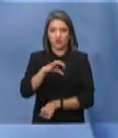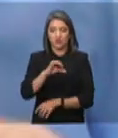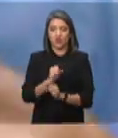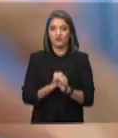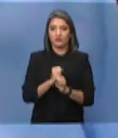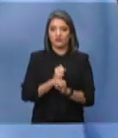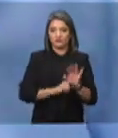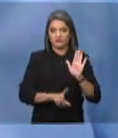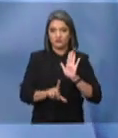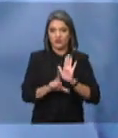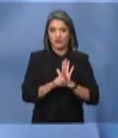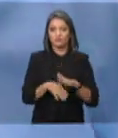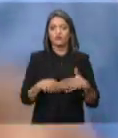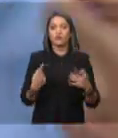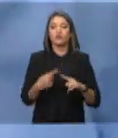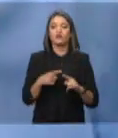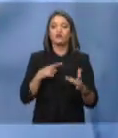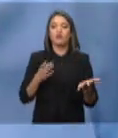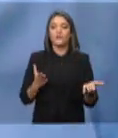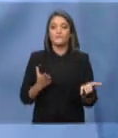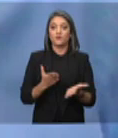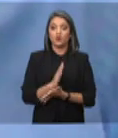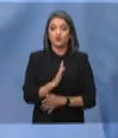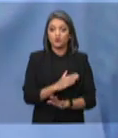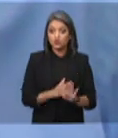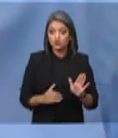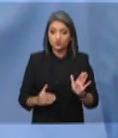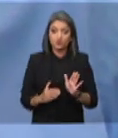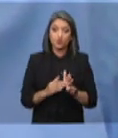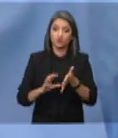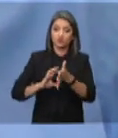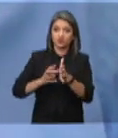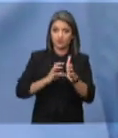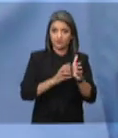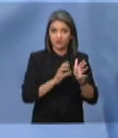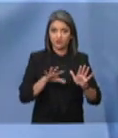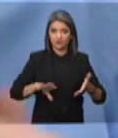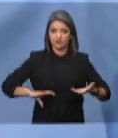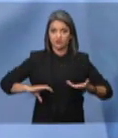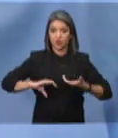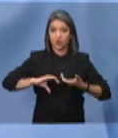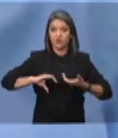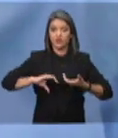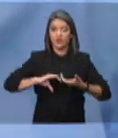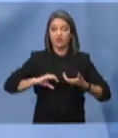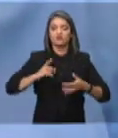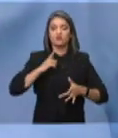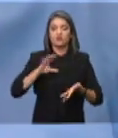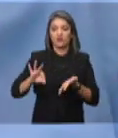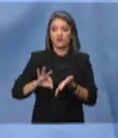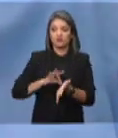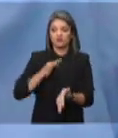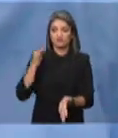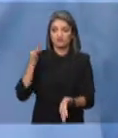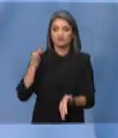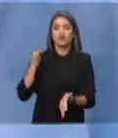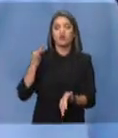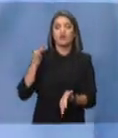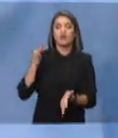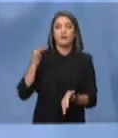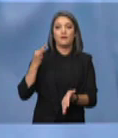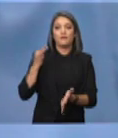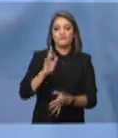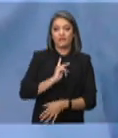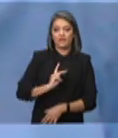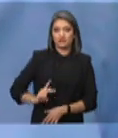foi aprovada por todos os partidos no Congresso Nacional sancionada pelo presidente Lula